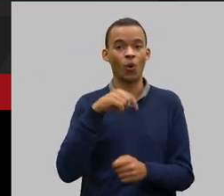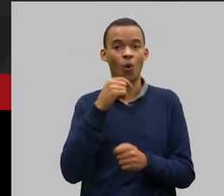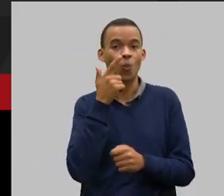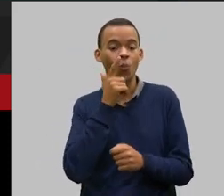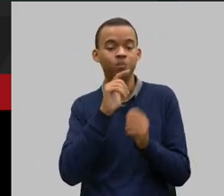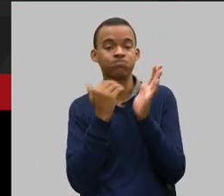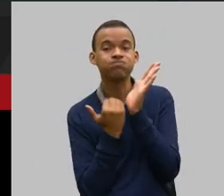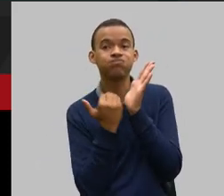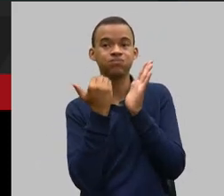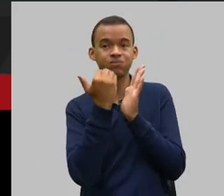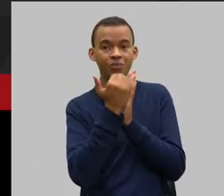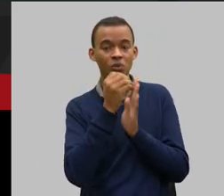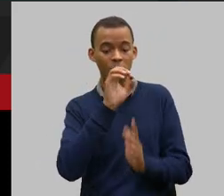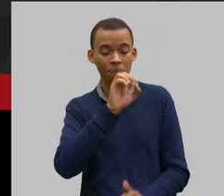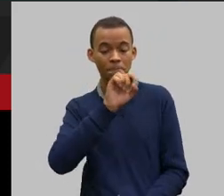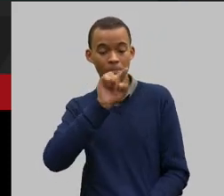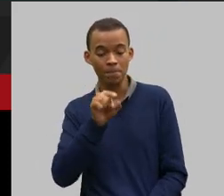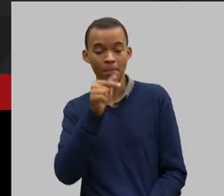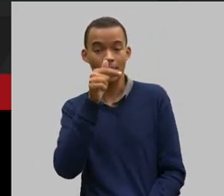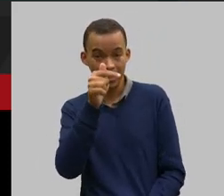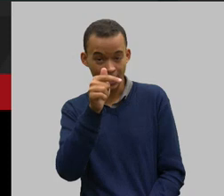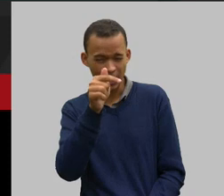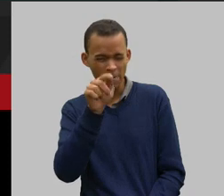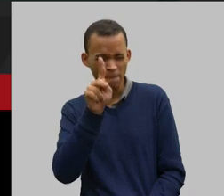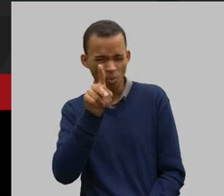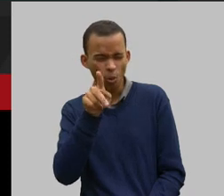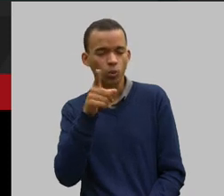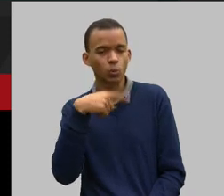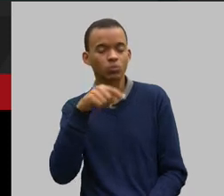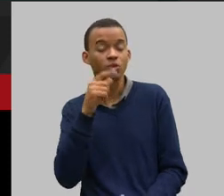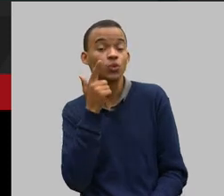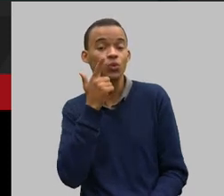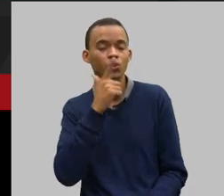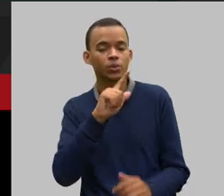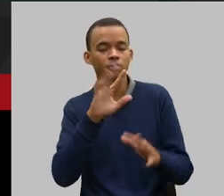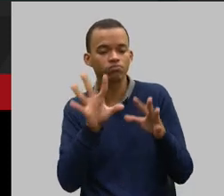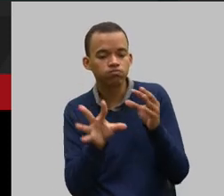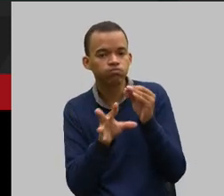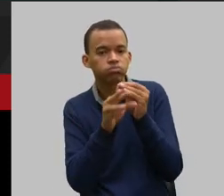não errar esse crescimento de 0.7